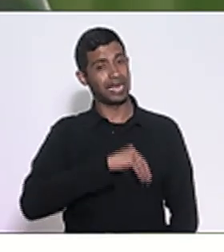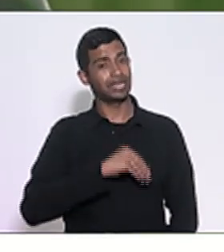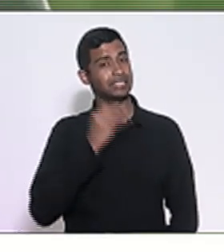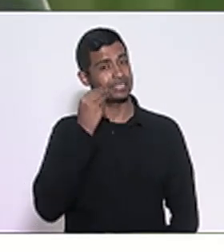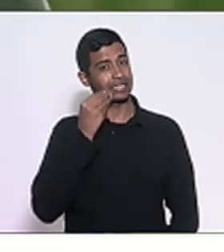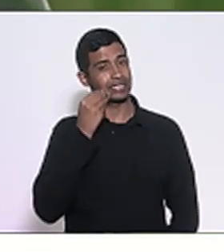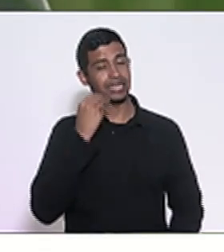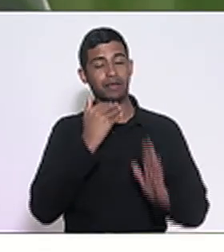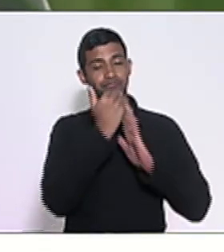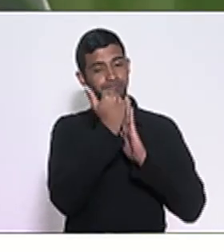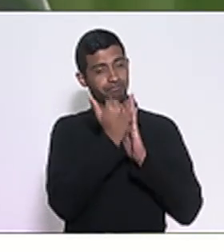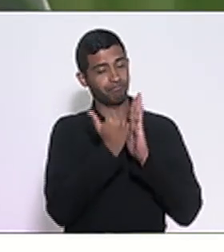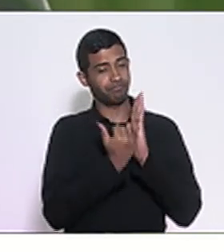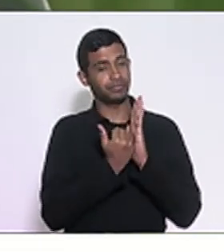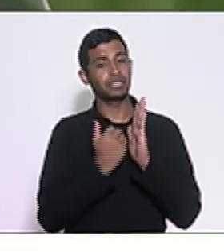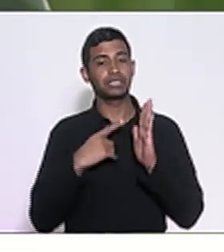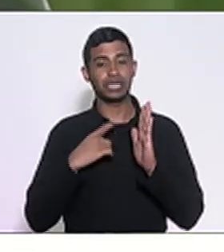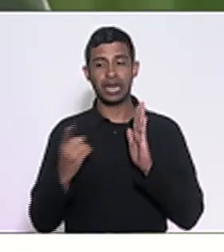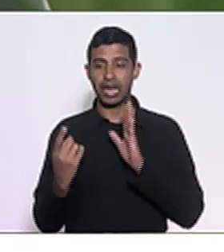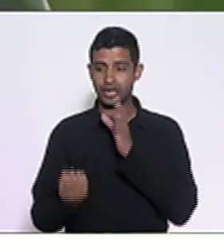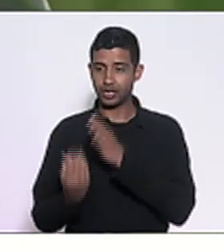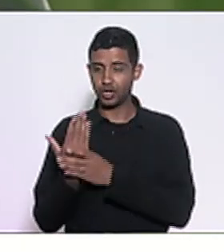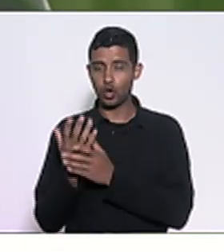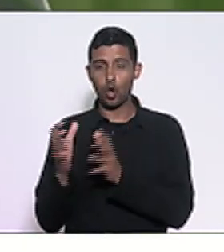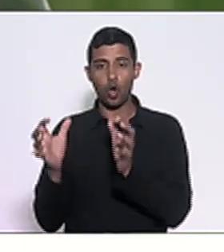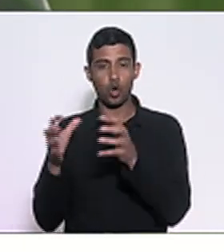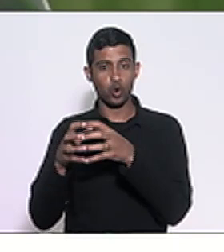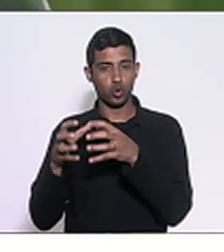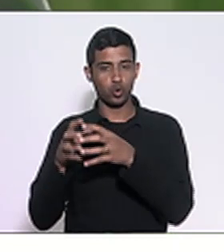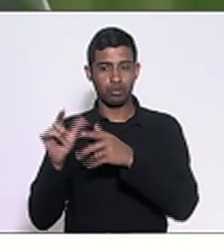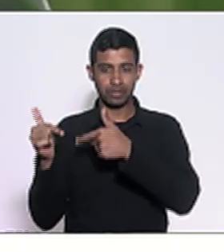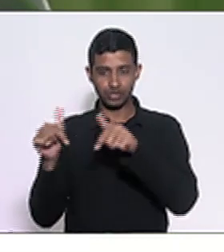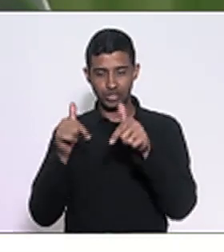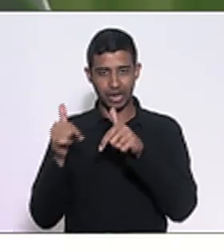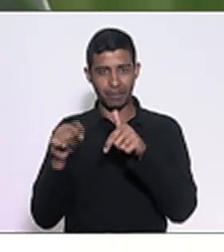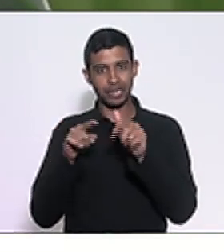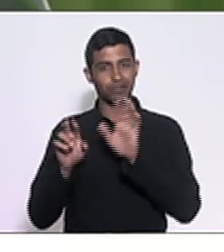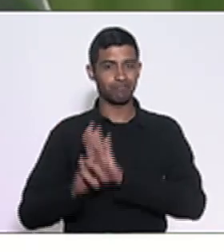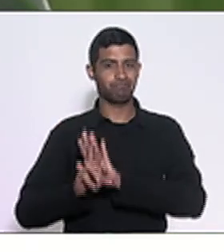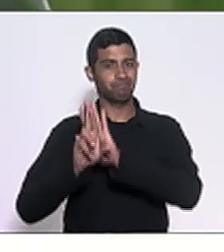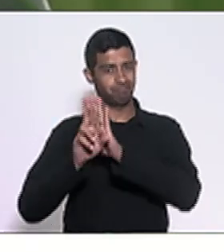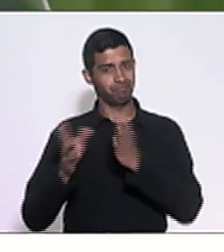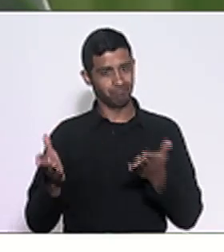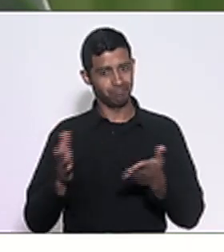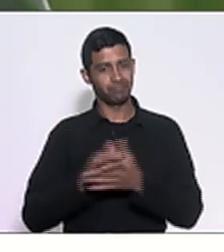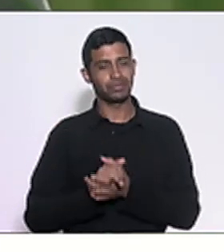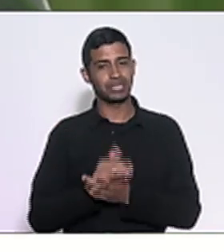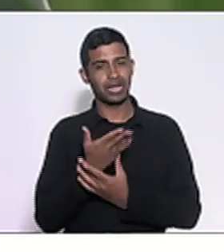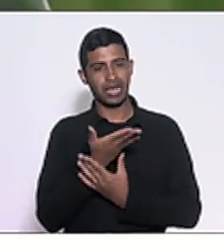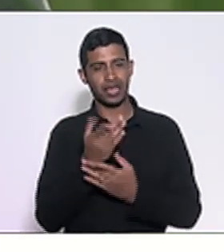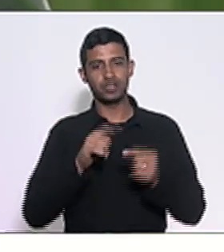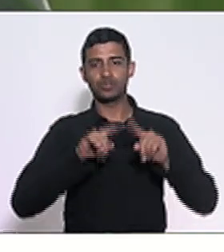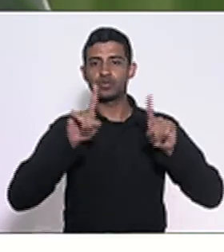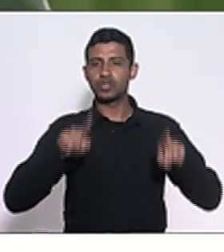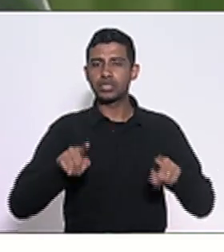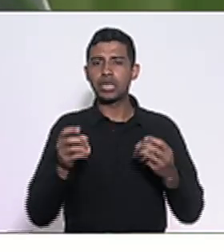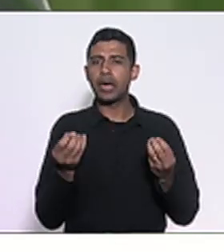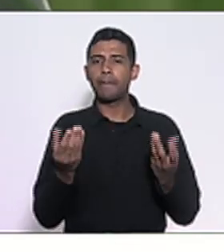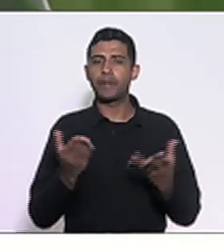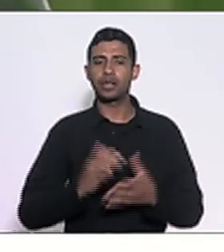de trabalho, onde a associação também se faz representar com os servidores, para que a gente